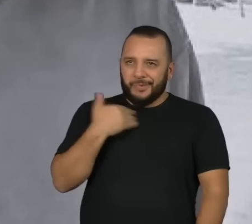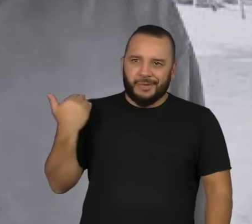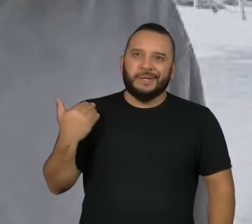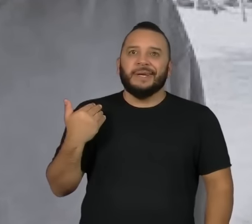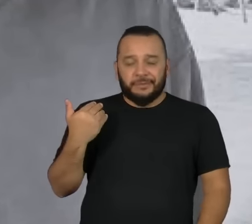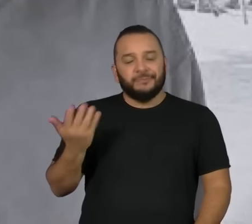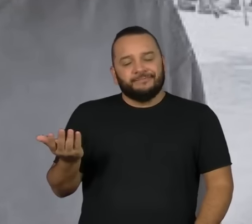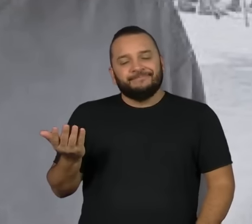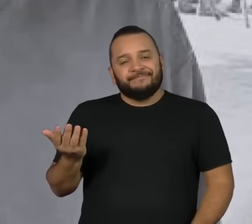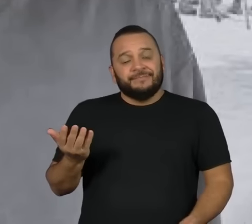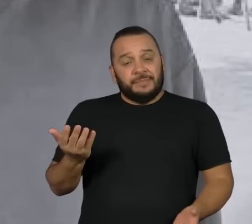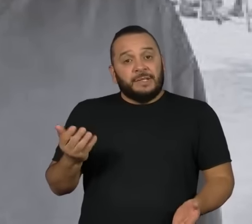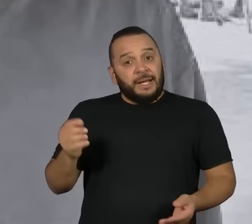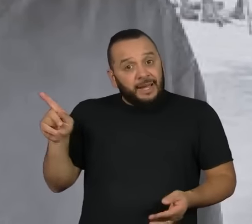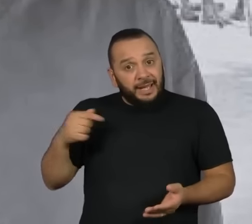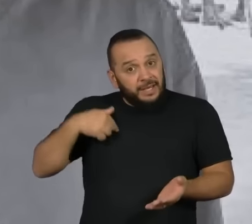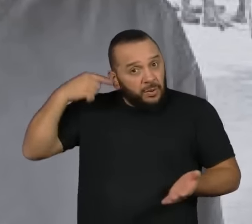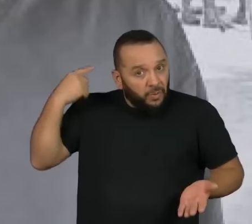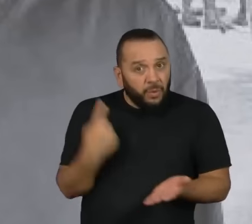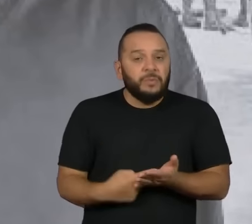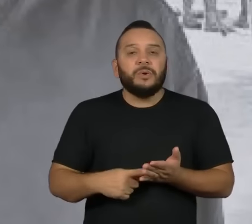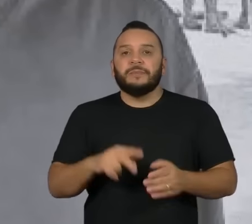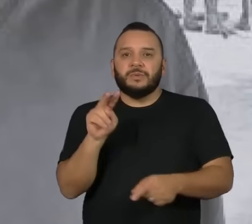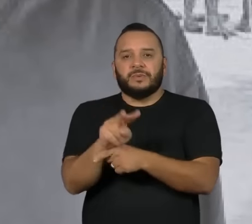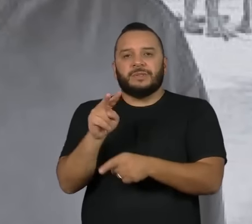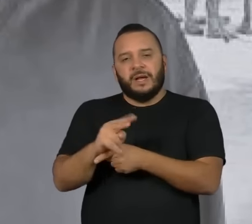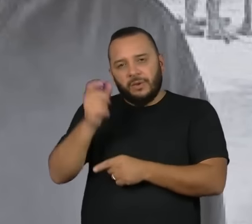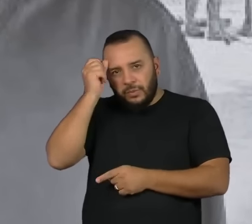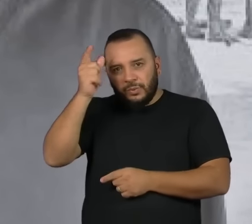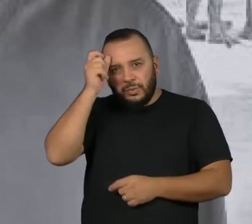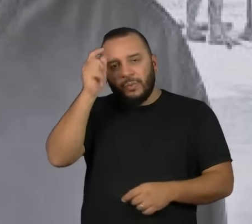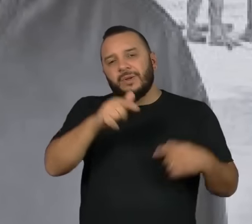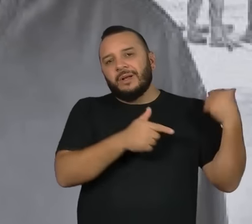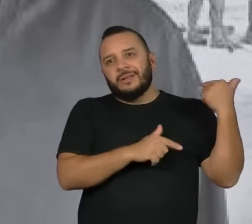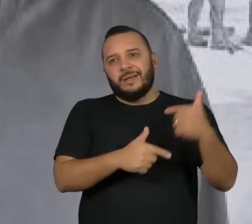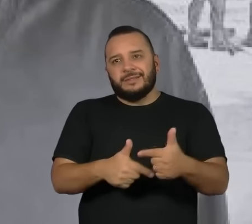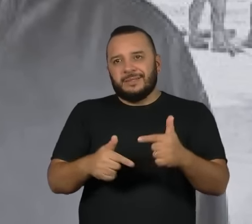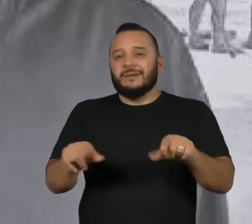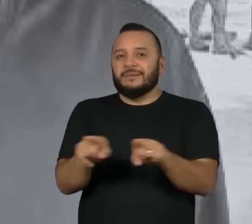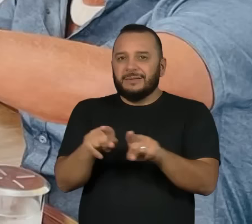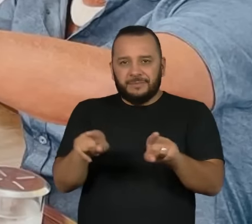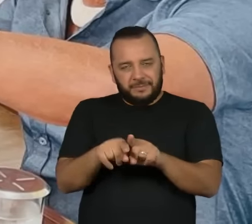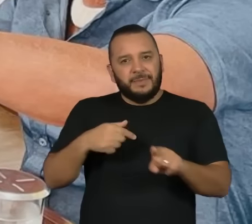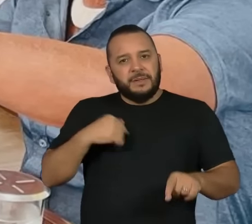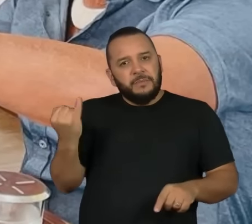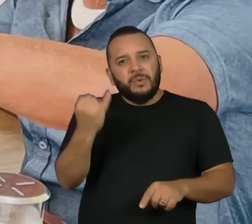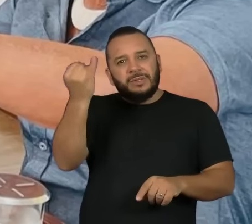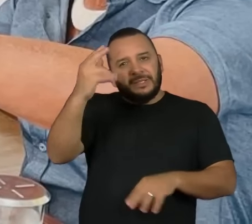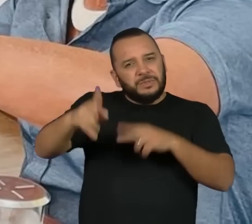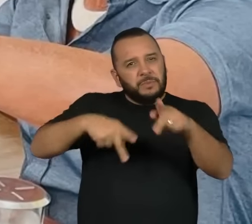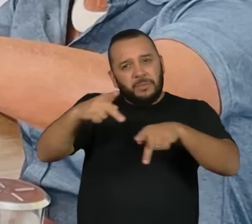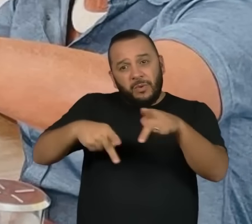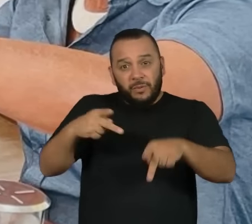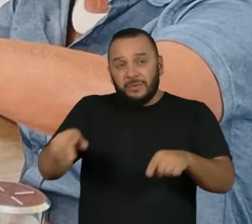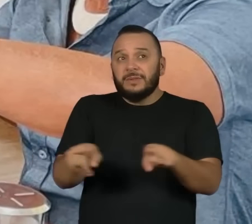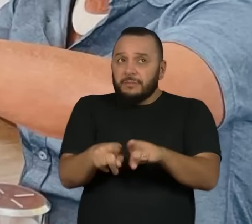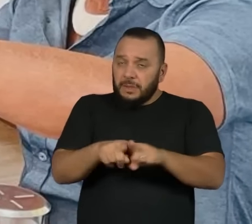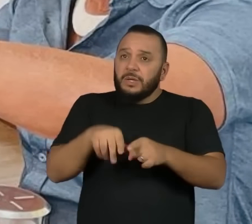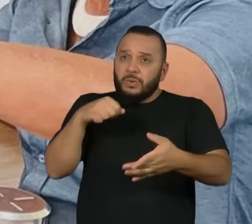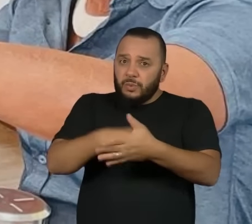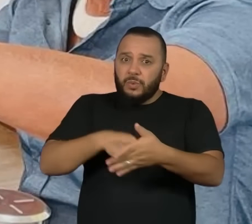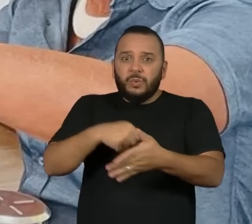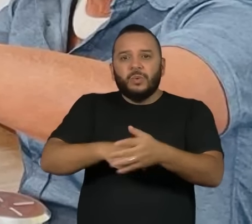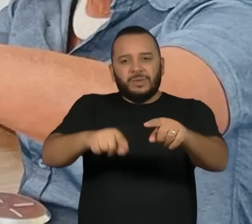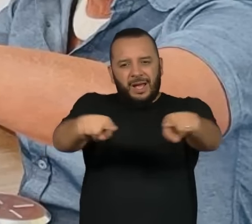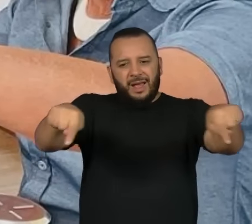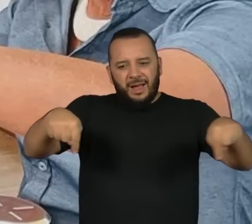pelo compromisso com a preservação da cultura, tradições e valores do seu povo, incluindo a luta pela